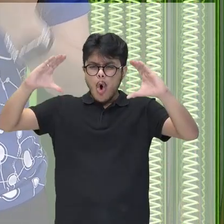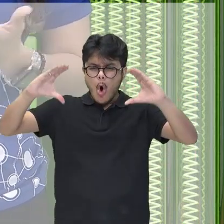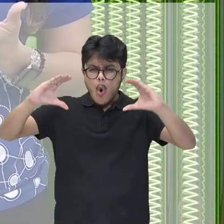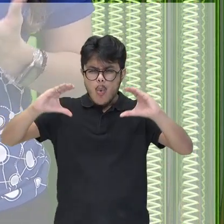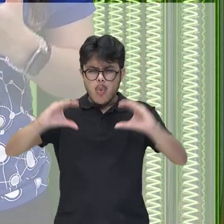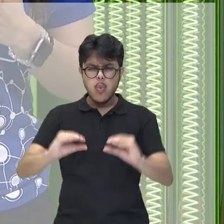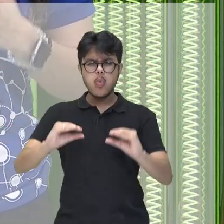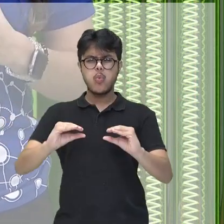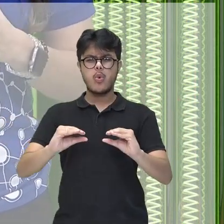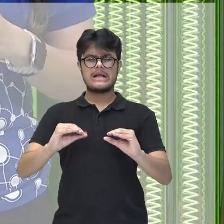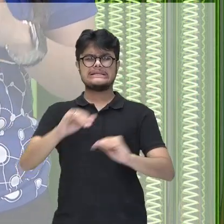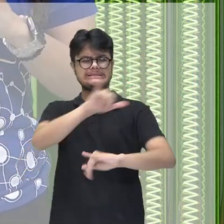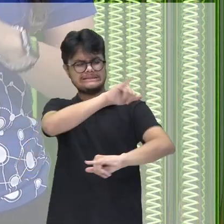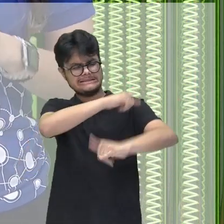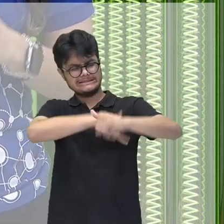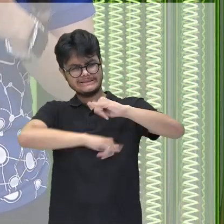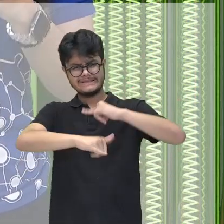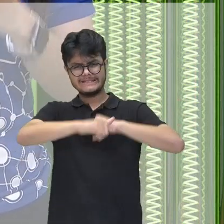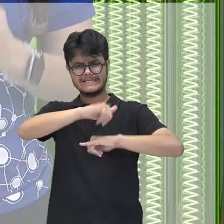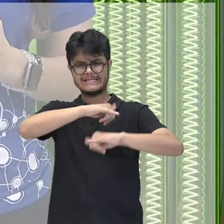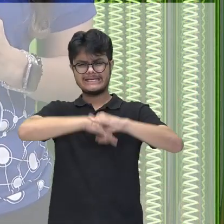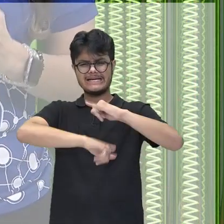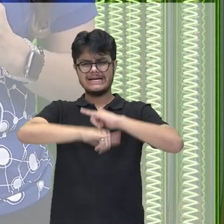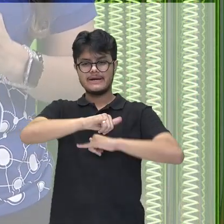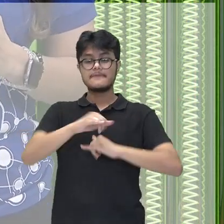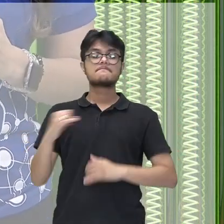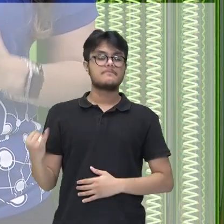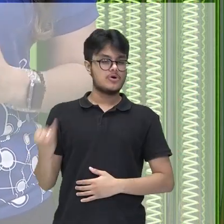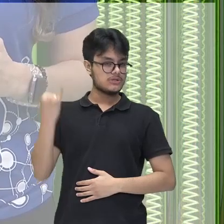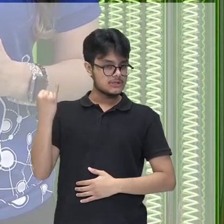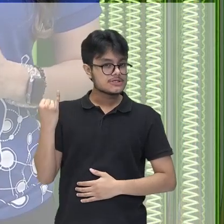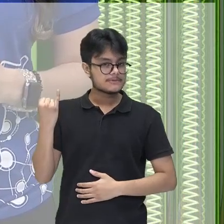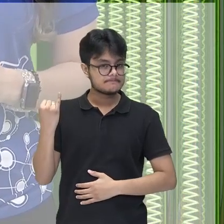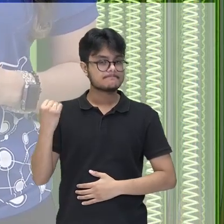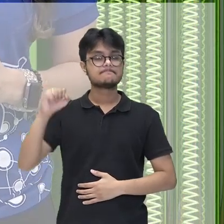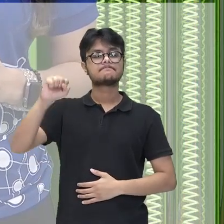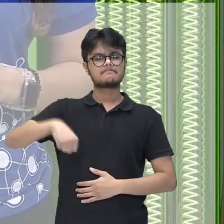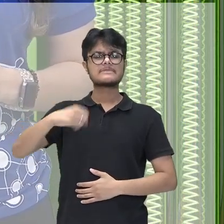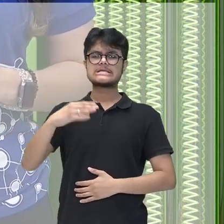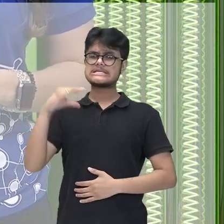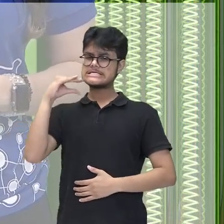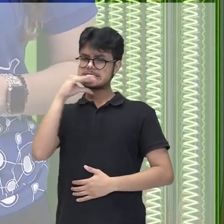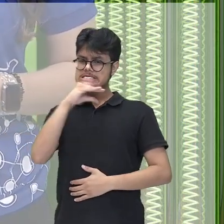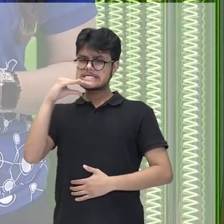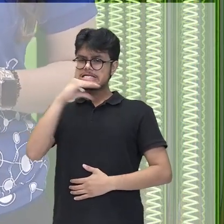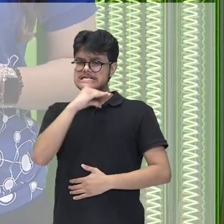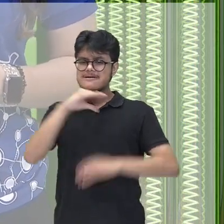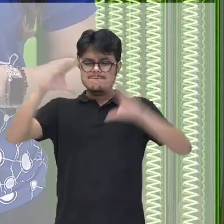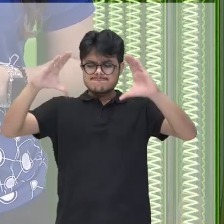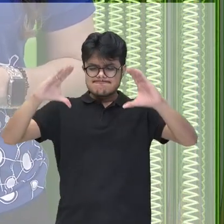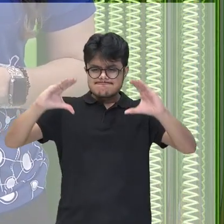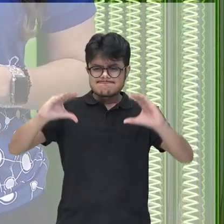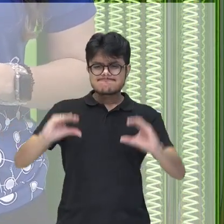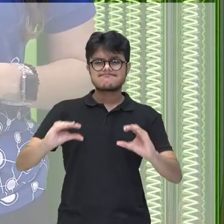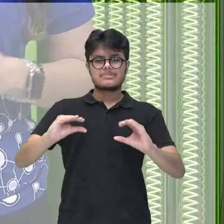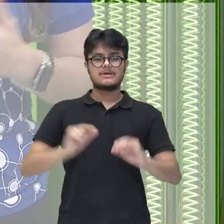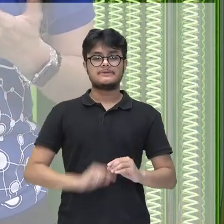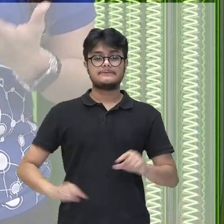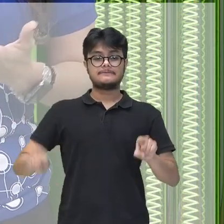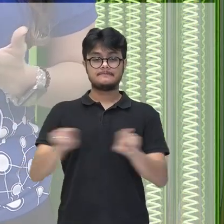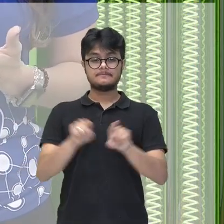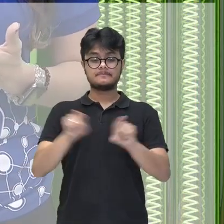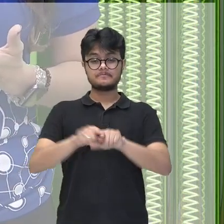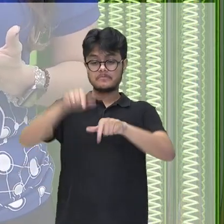que são aspectos importantes na formação dos combustíveis fósseis. Temos também